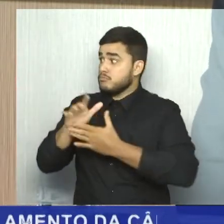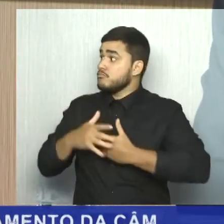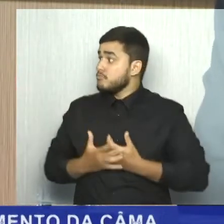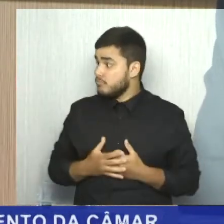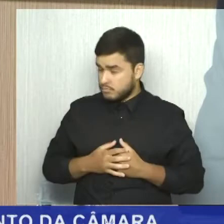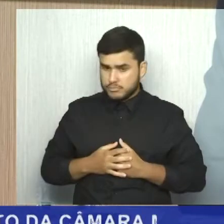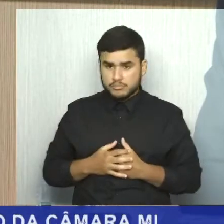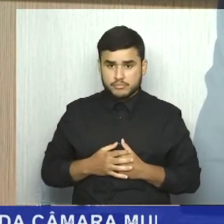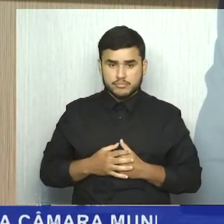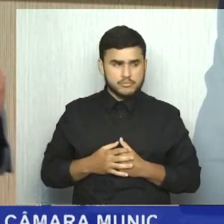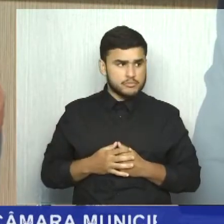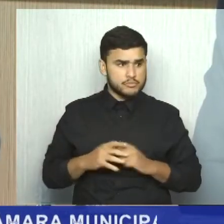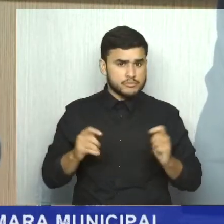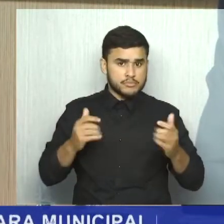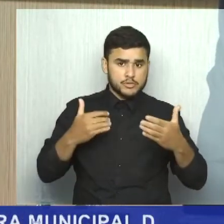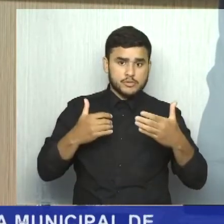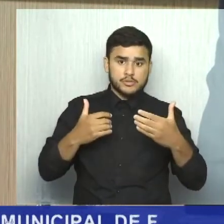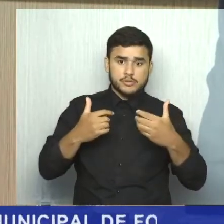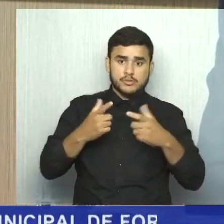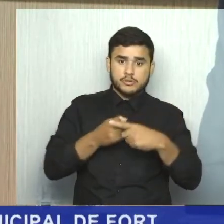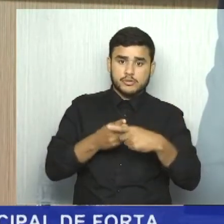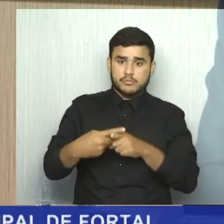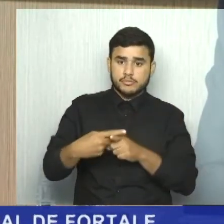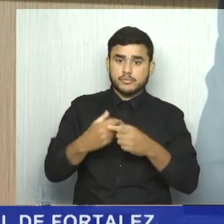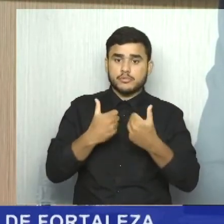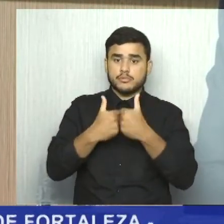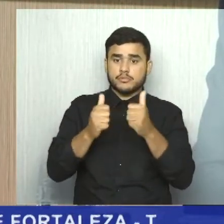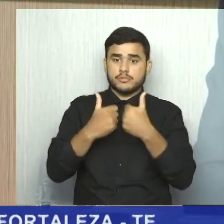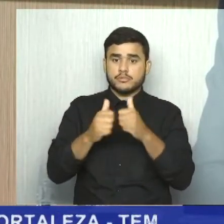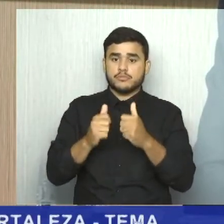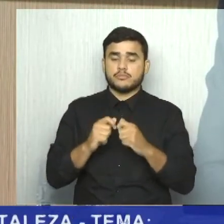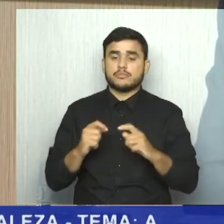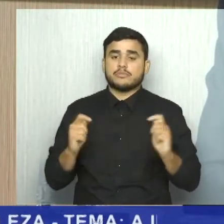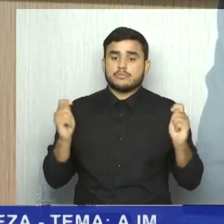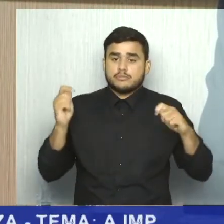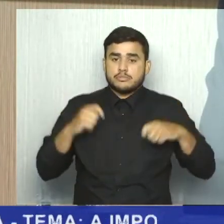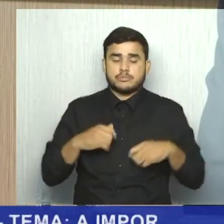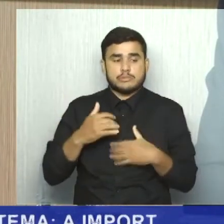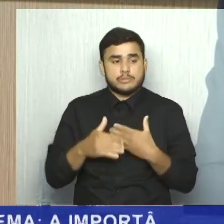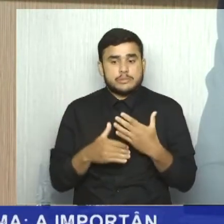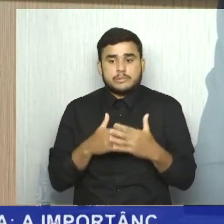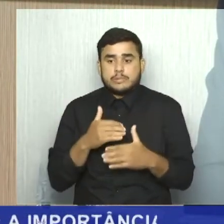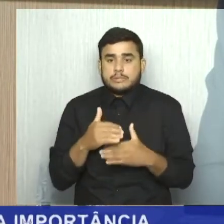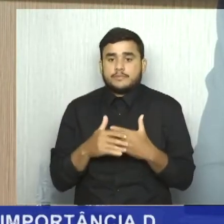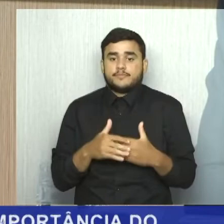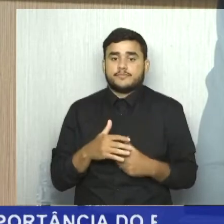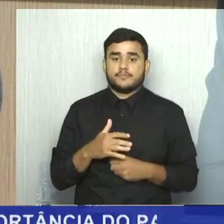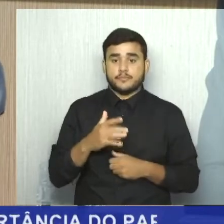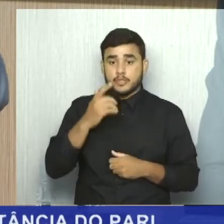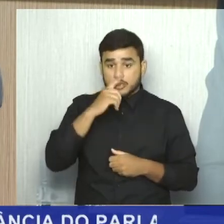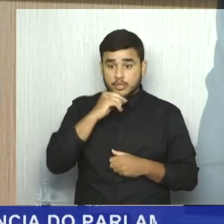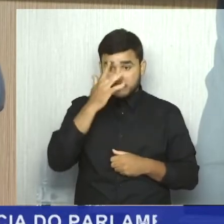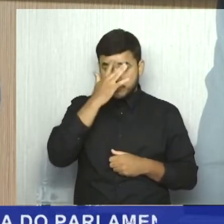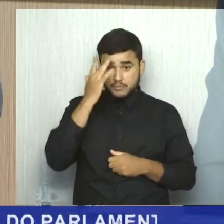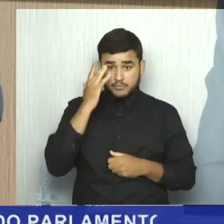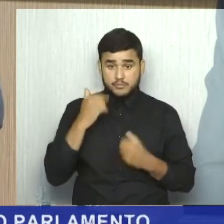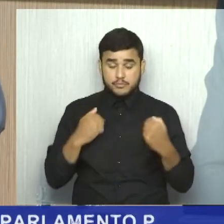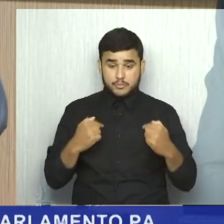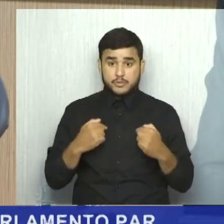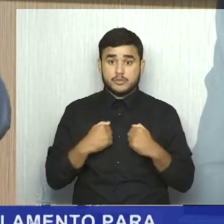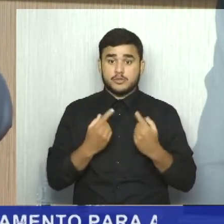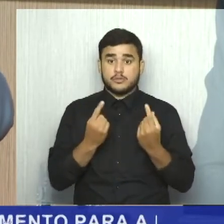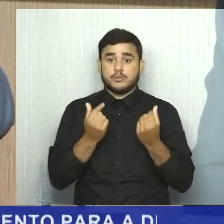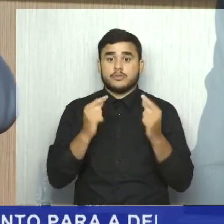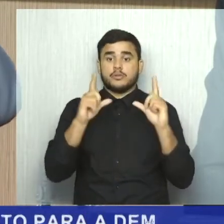Isso dá para a gente resistir, adiar um pouquinho e tal, mas, do outro lado, aquele consumidor, para quem ser feliz é o bom, bonito e